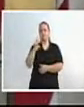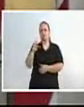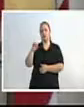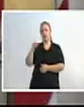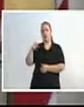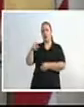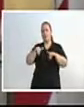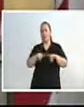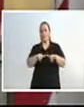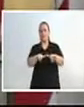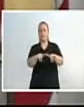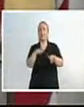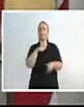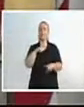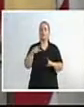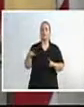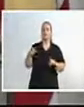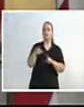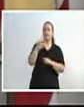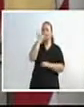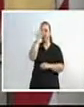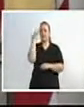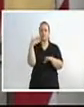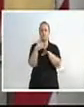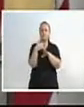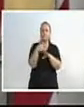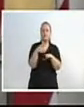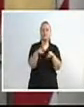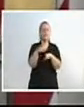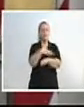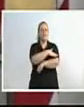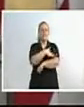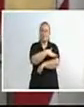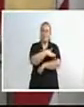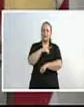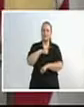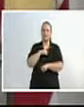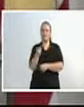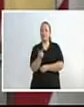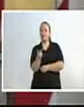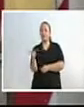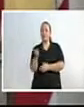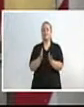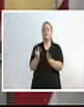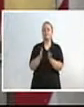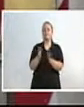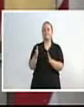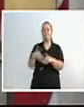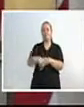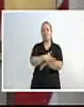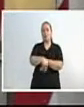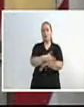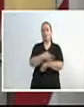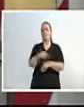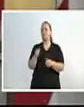clientes do mercado, tem todos os frequentadores da Praça Agnello Lanzer. São duas ruas ali que apresentam muita movimentação de